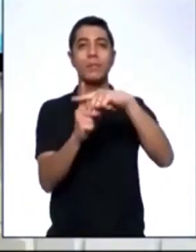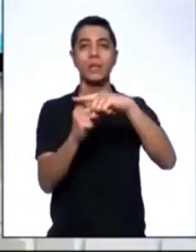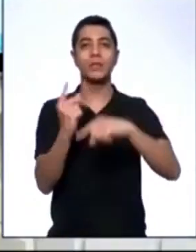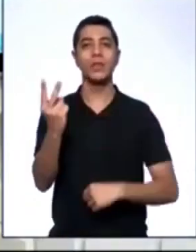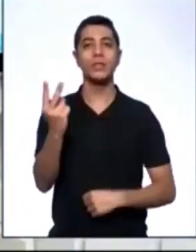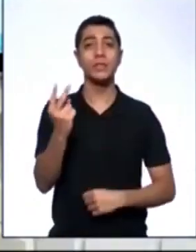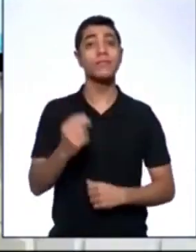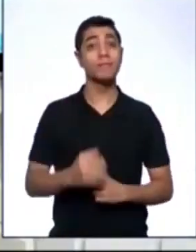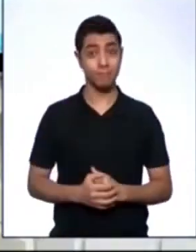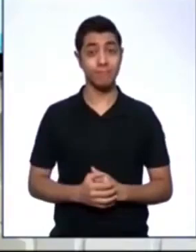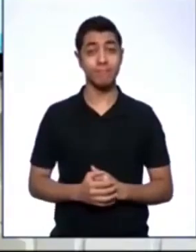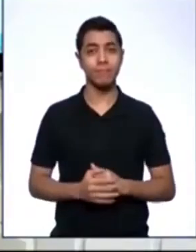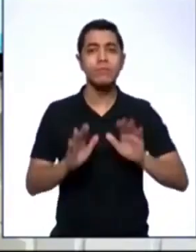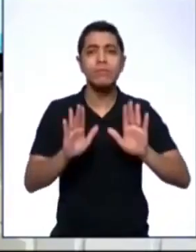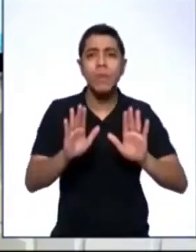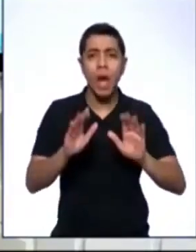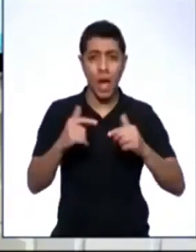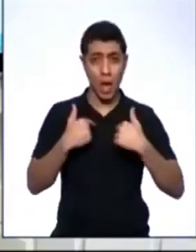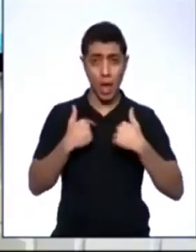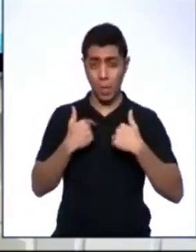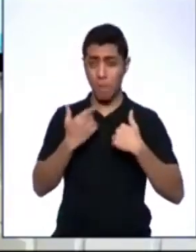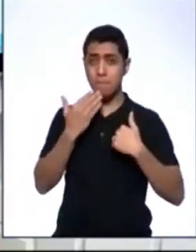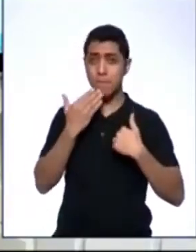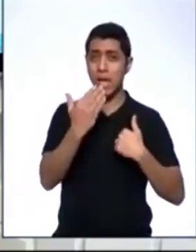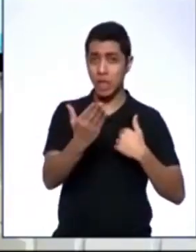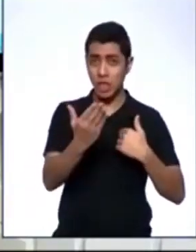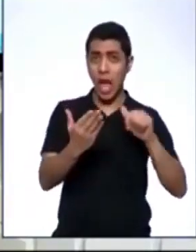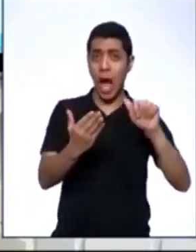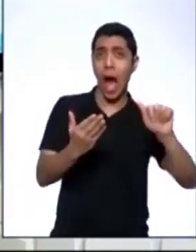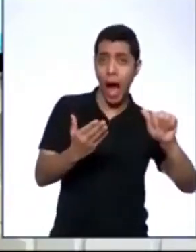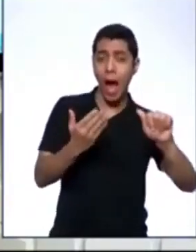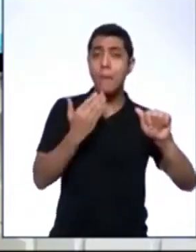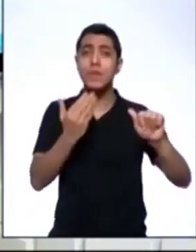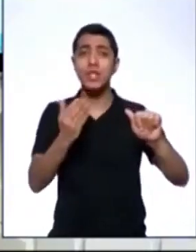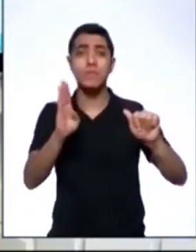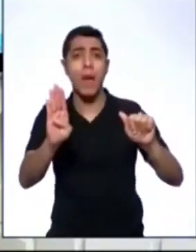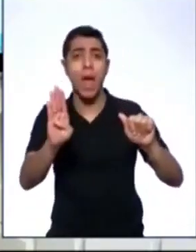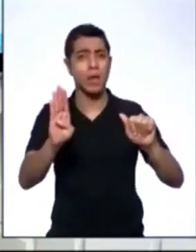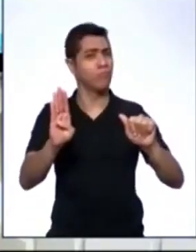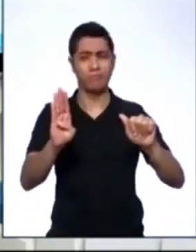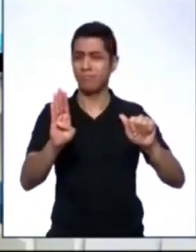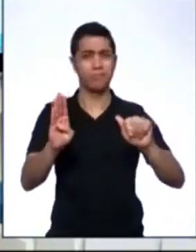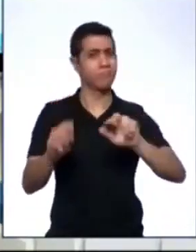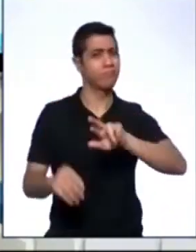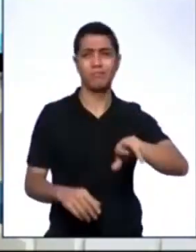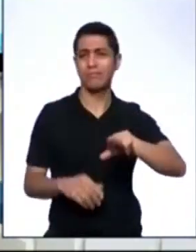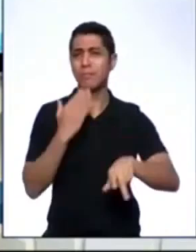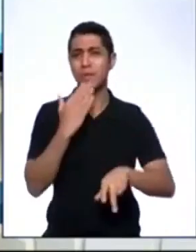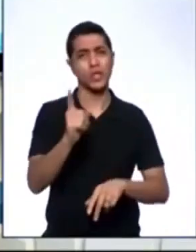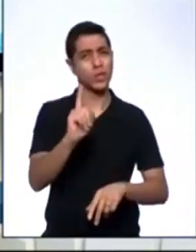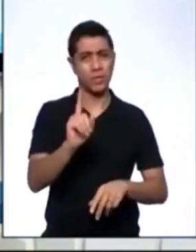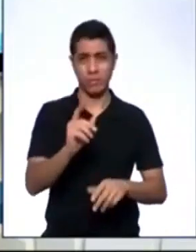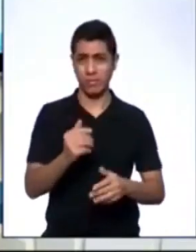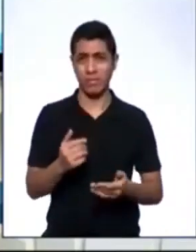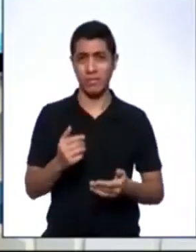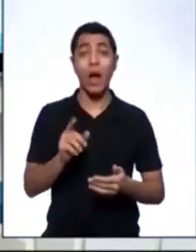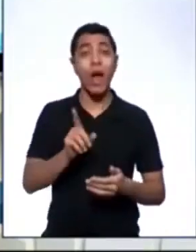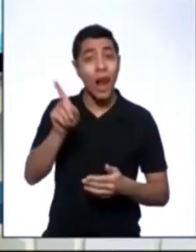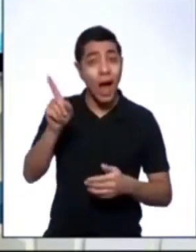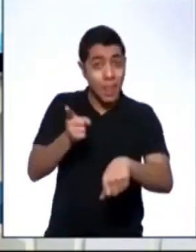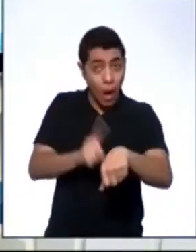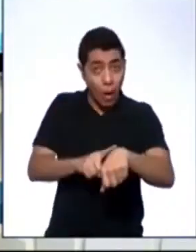vídeo B1 não pediu um pediu e o tempo e o tempo da questão lá na hora da prova ó